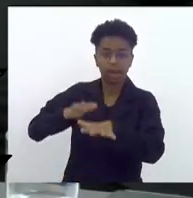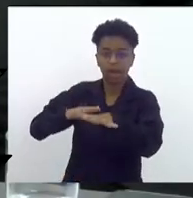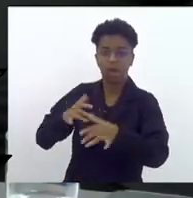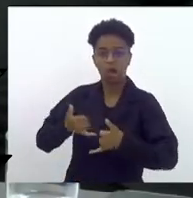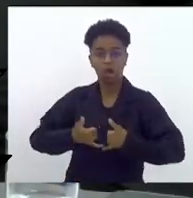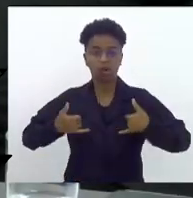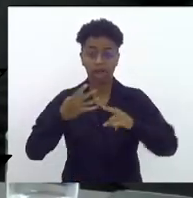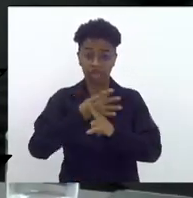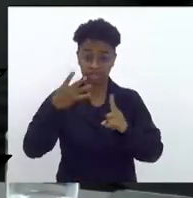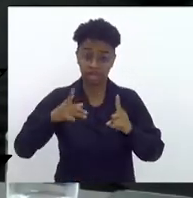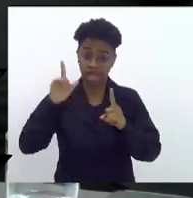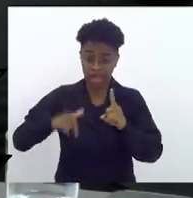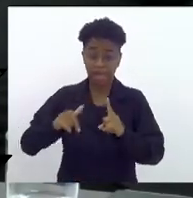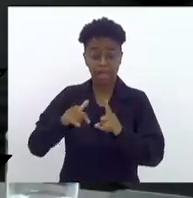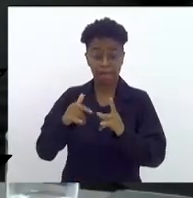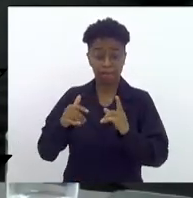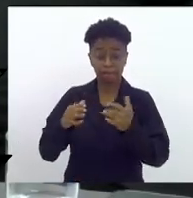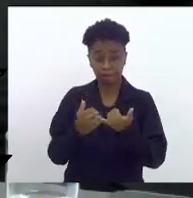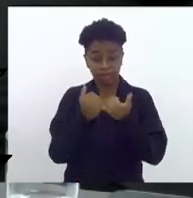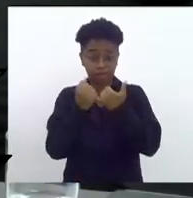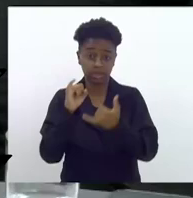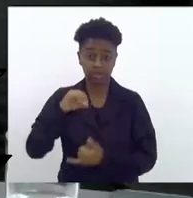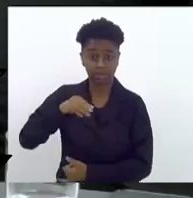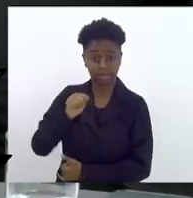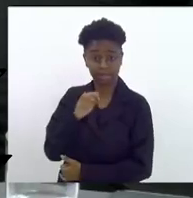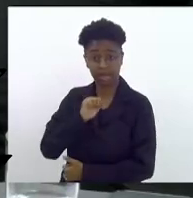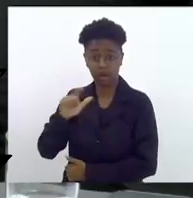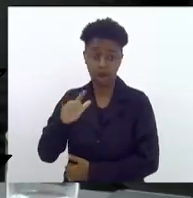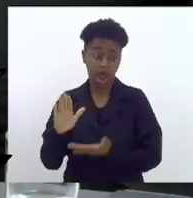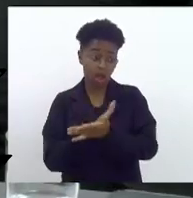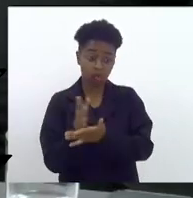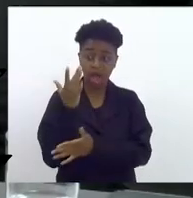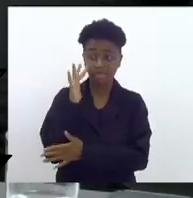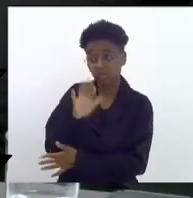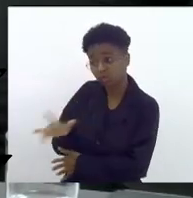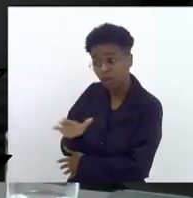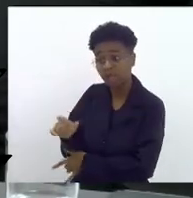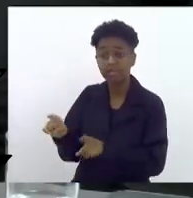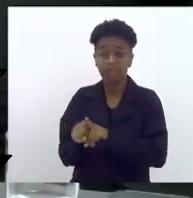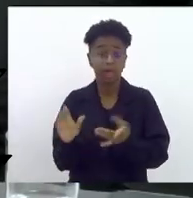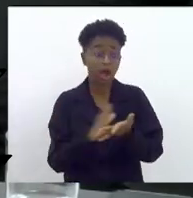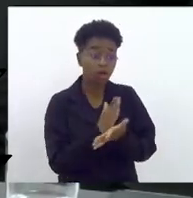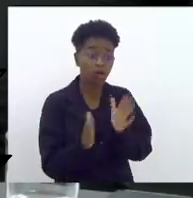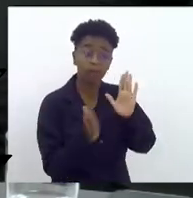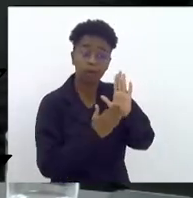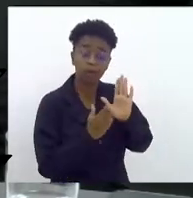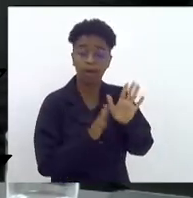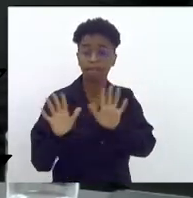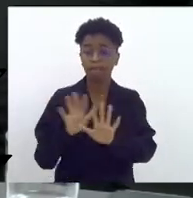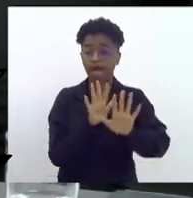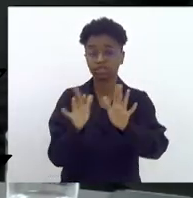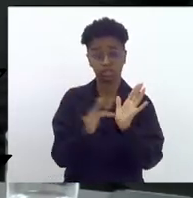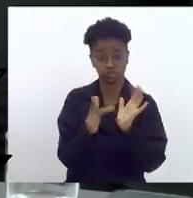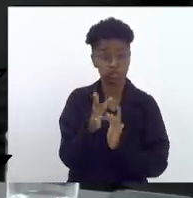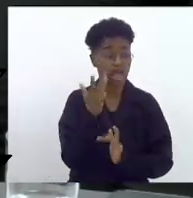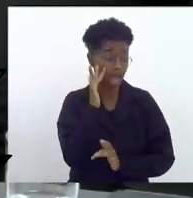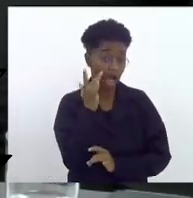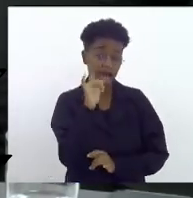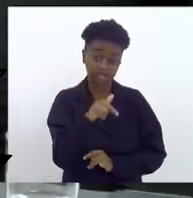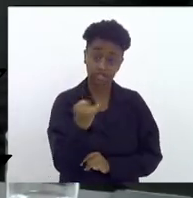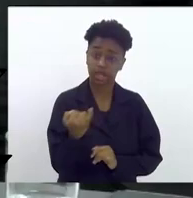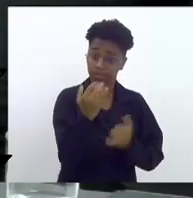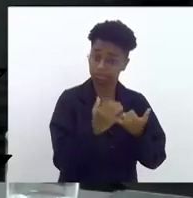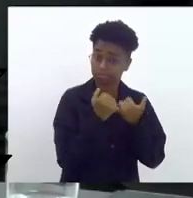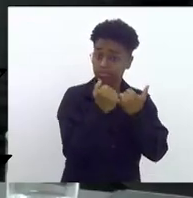um patrimônio material Eu acho pode até ser um deputado que não acha assim como tem um deputado que propôs a marcha para Jesus e ele acha ele